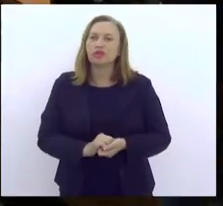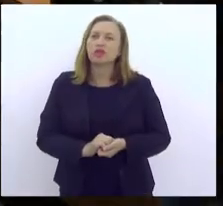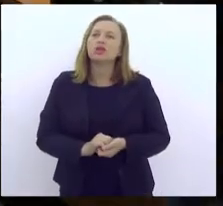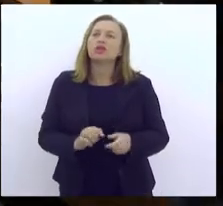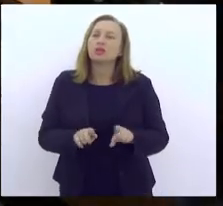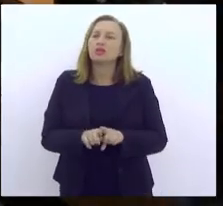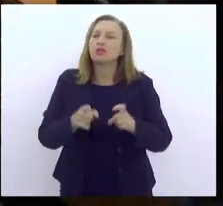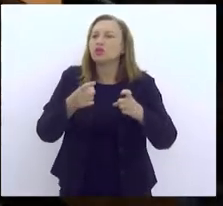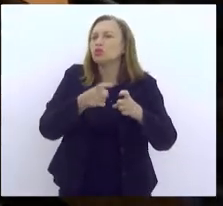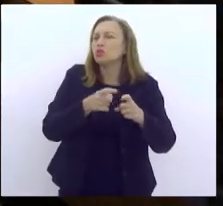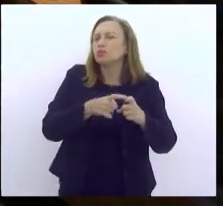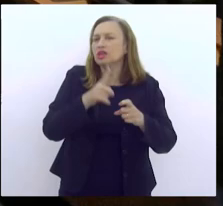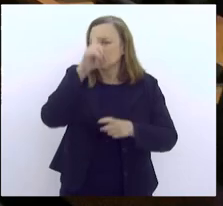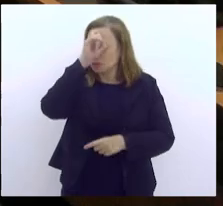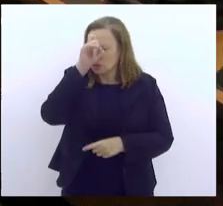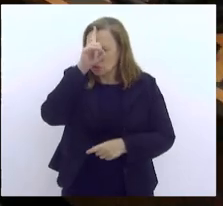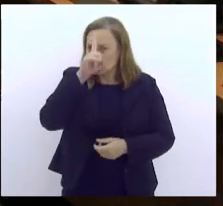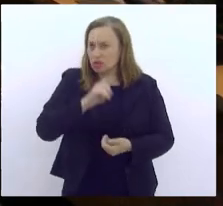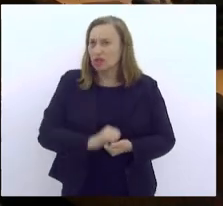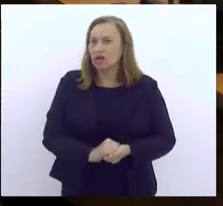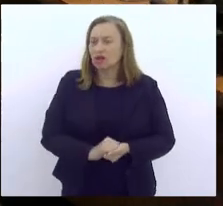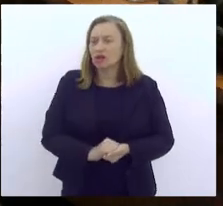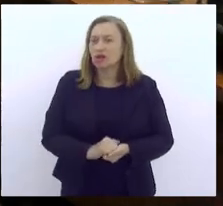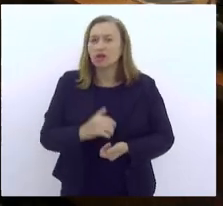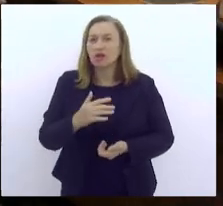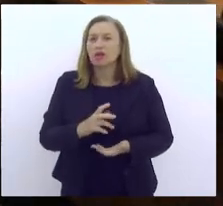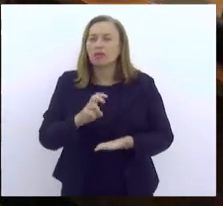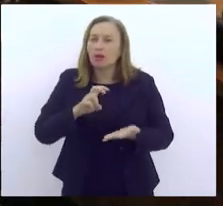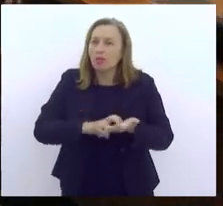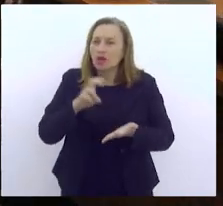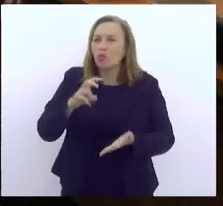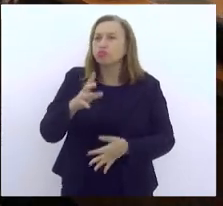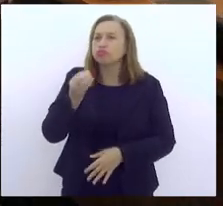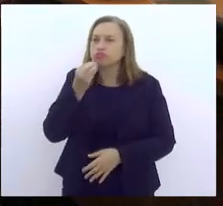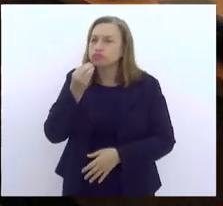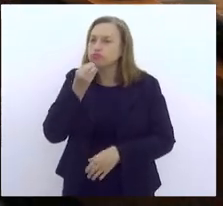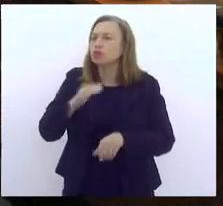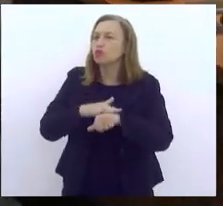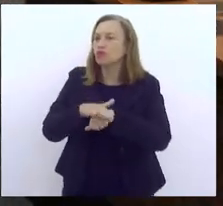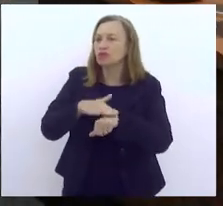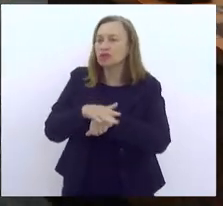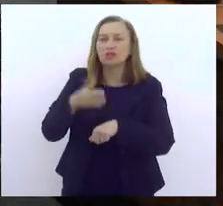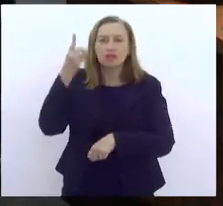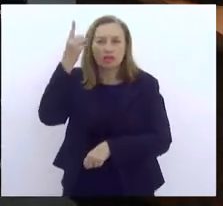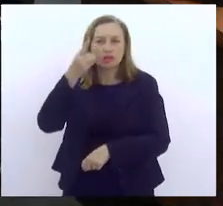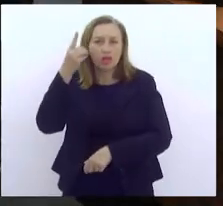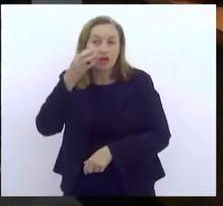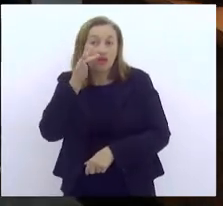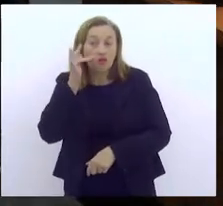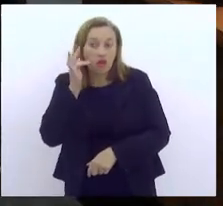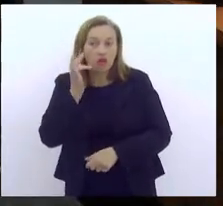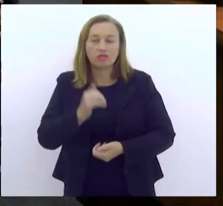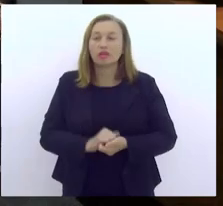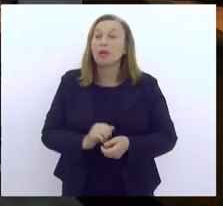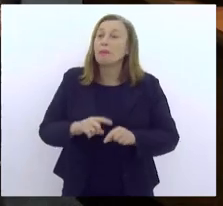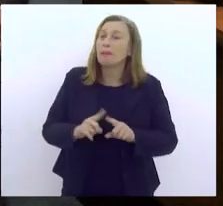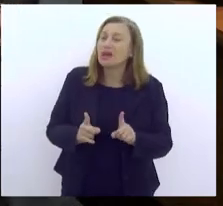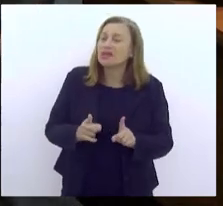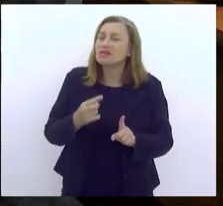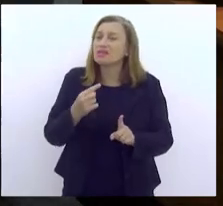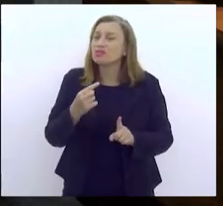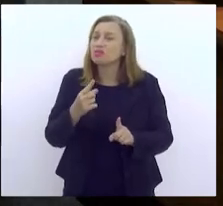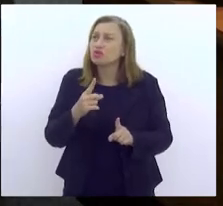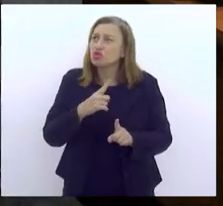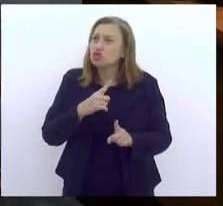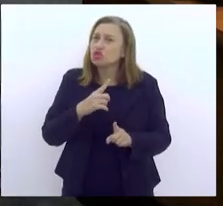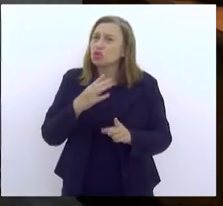encontra hospitalizado. Pela manhã tive a oportunidade de conversar com o deputado Flávio Serafini, mas eu tinha até